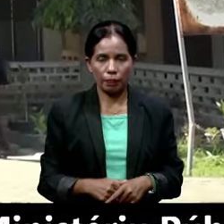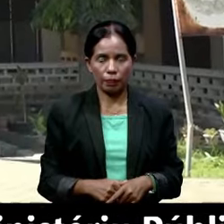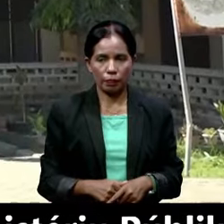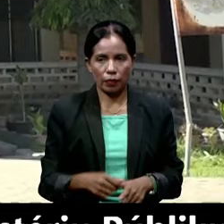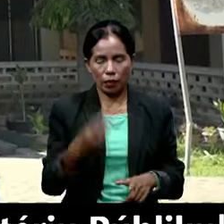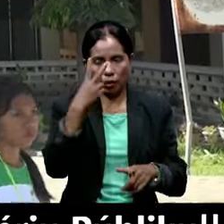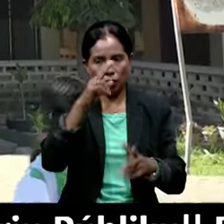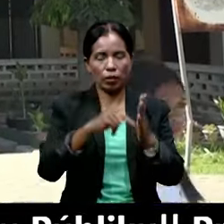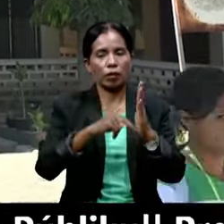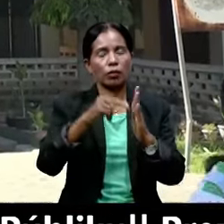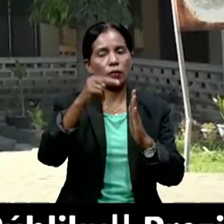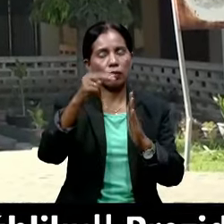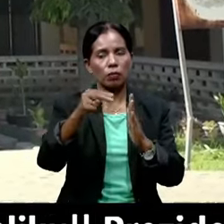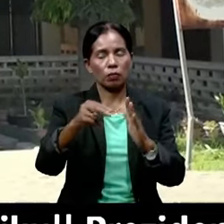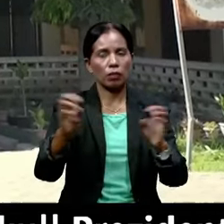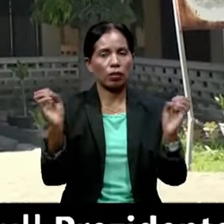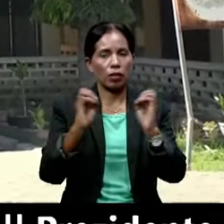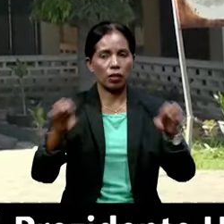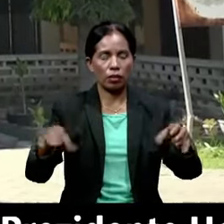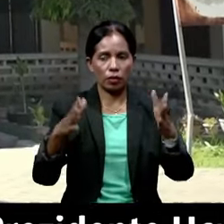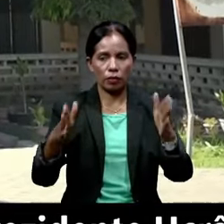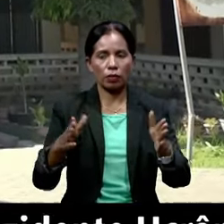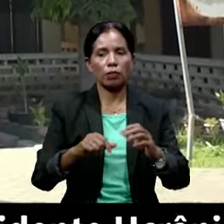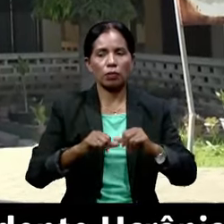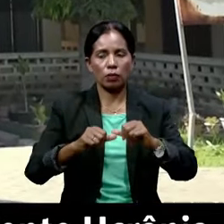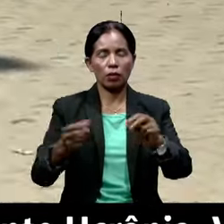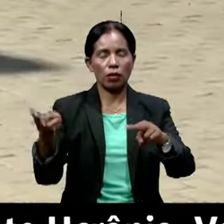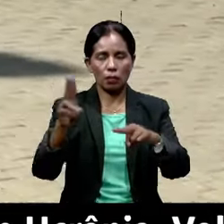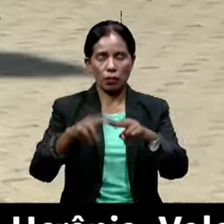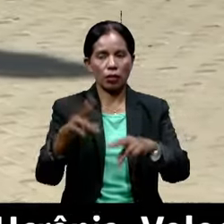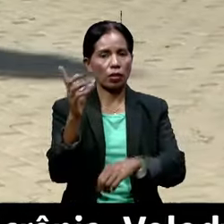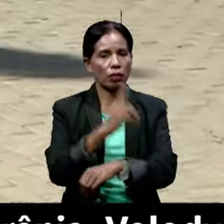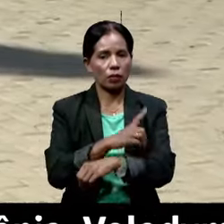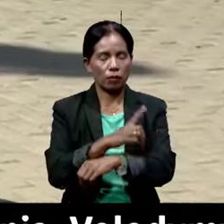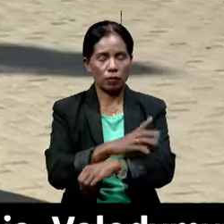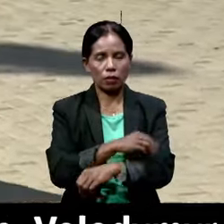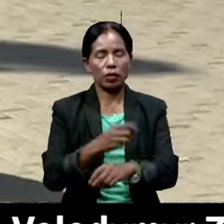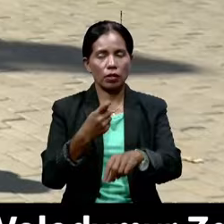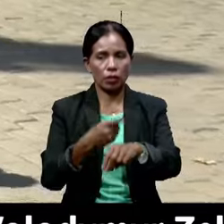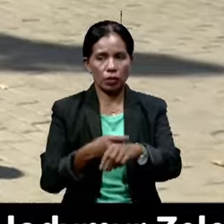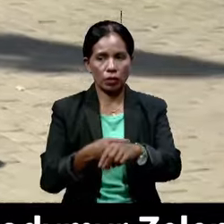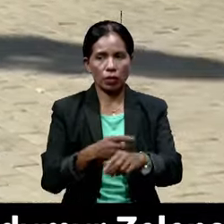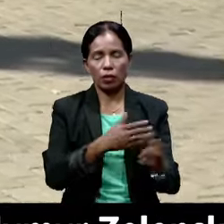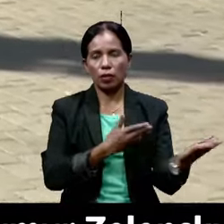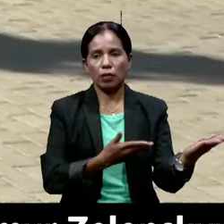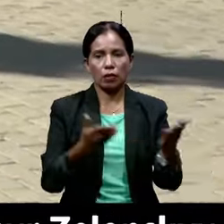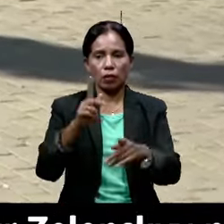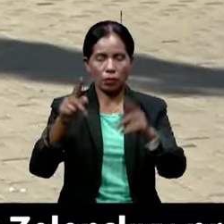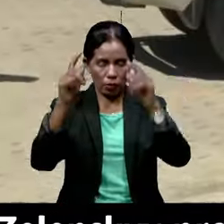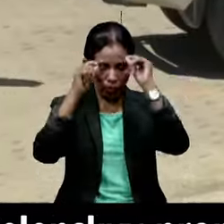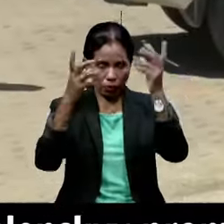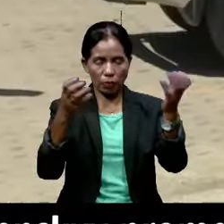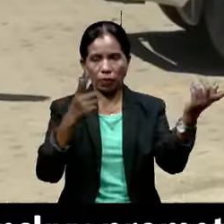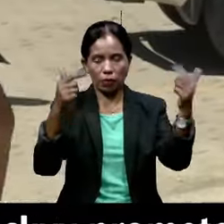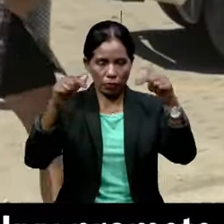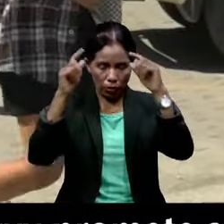Hareba número de desemprego não vem a continuar aumenta loron baloron no tempo badak Reino Unido no Portugal mos se deporta tan Timor-Leste barak filamai